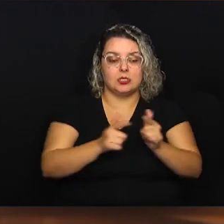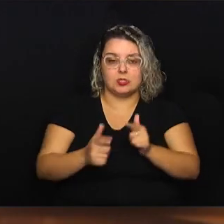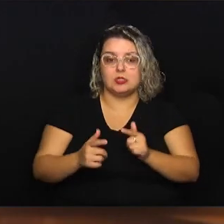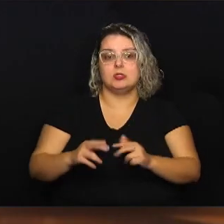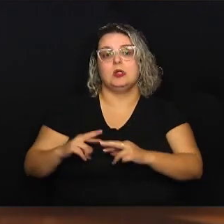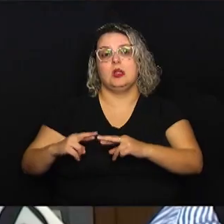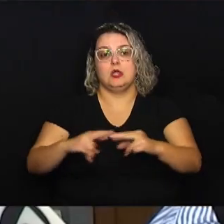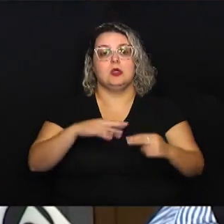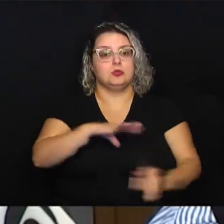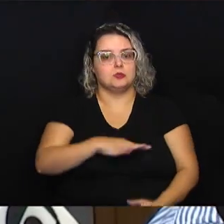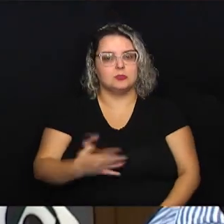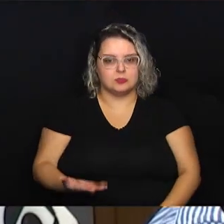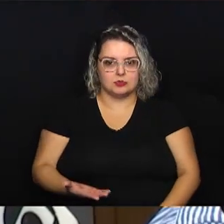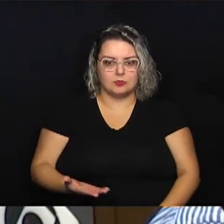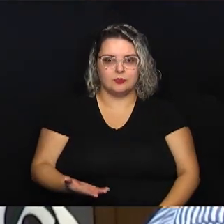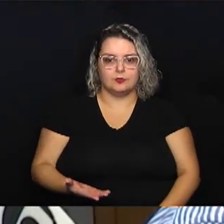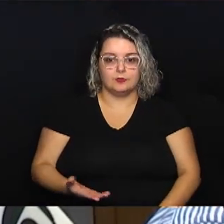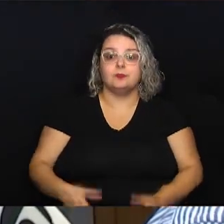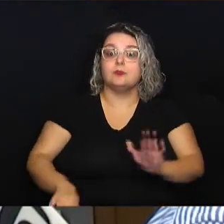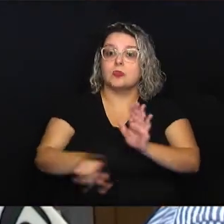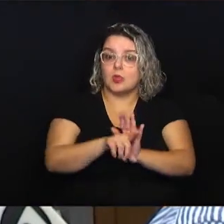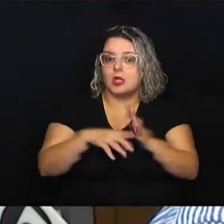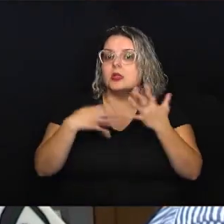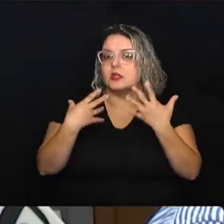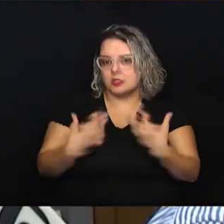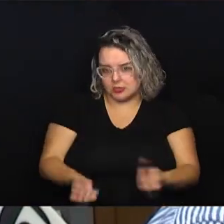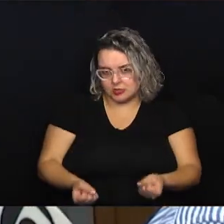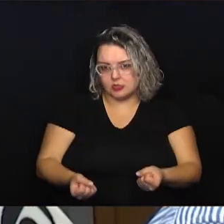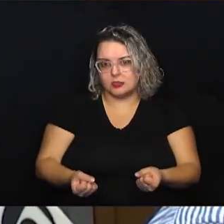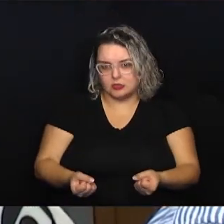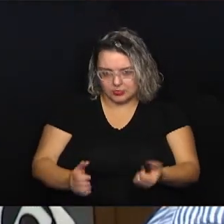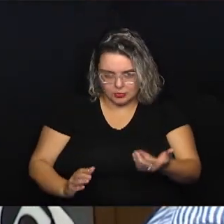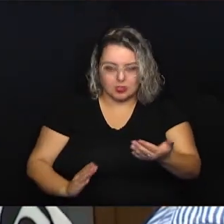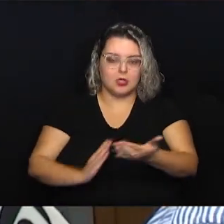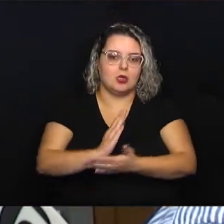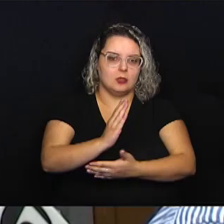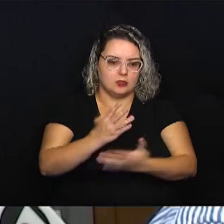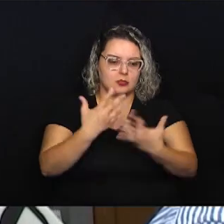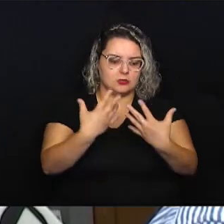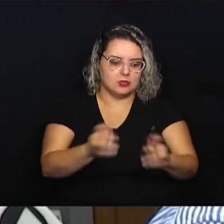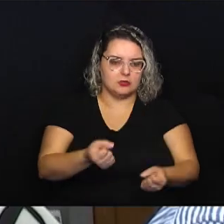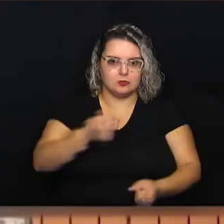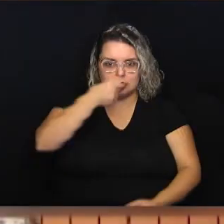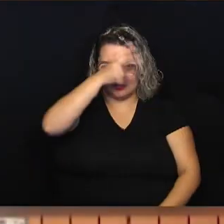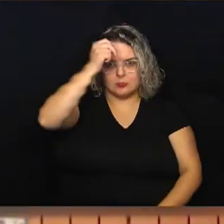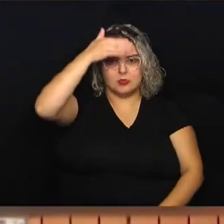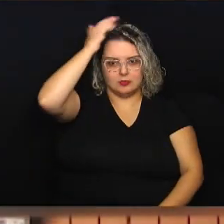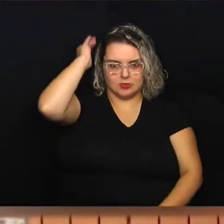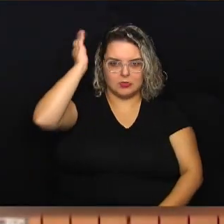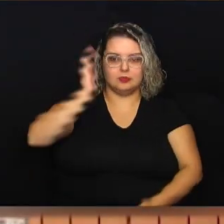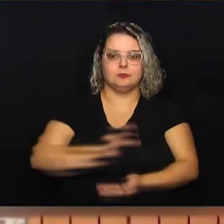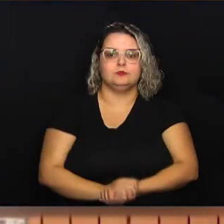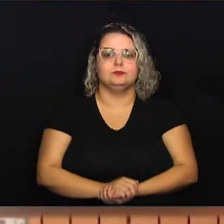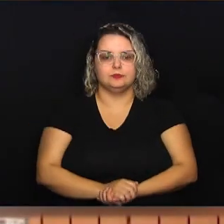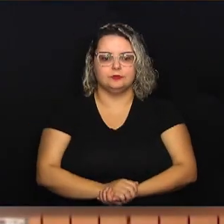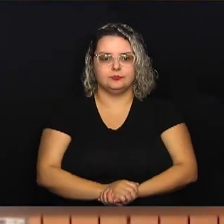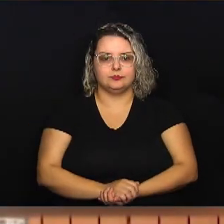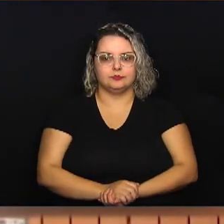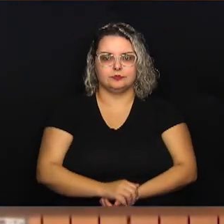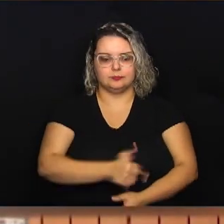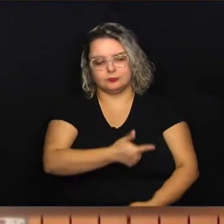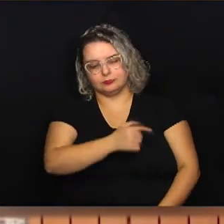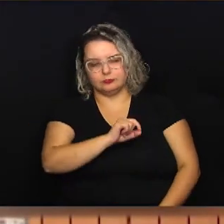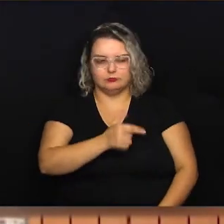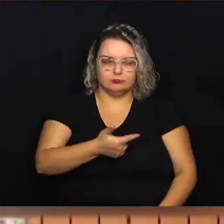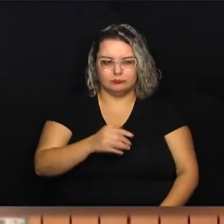rede municipal. A lei já foi sancionada e promulgada pelo prefeito Dário Saad. Começamos lá em 2021 com